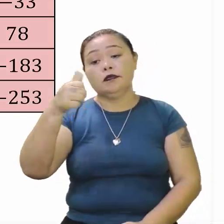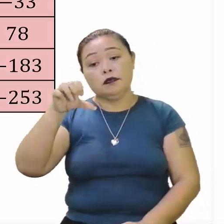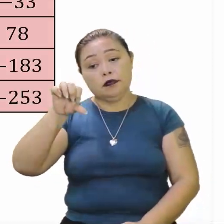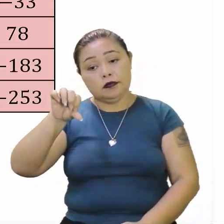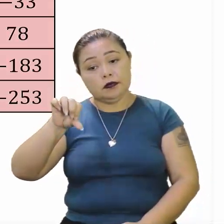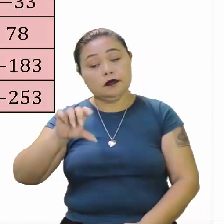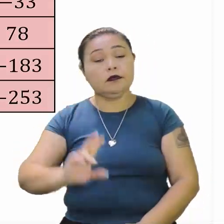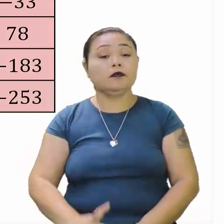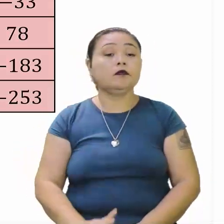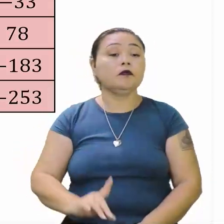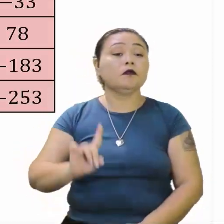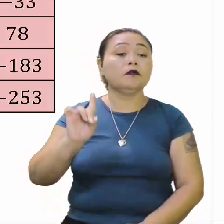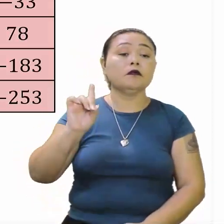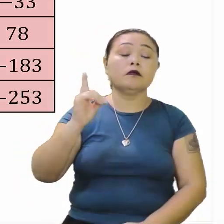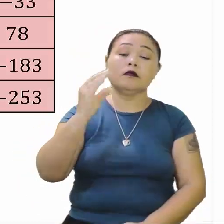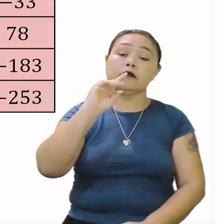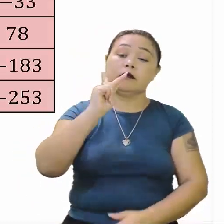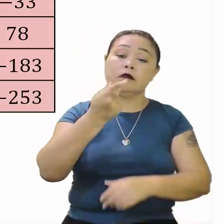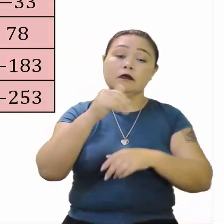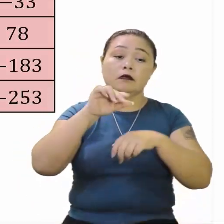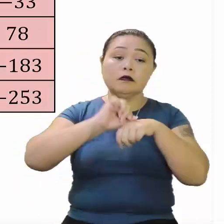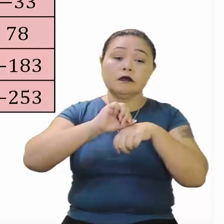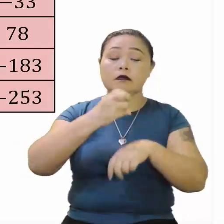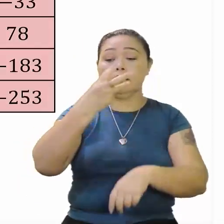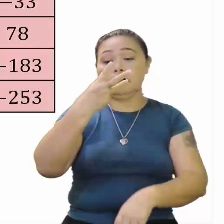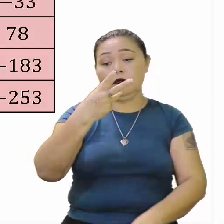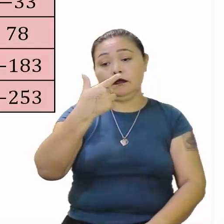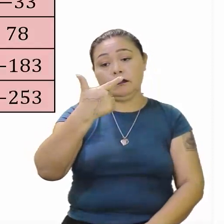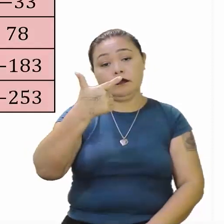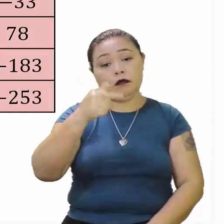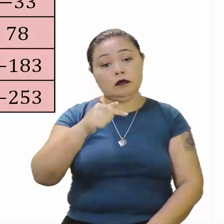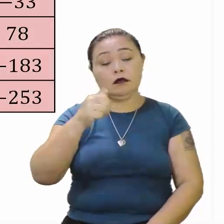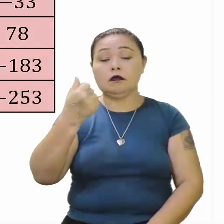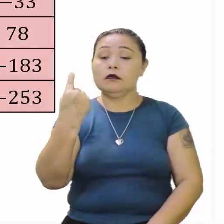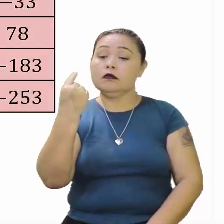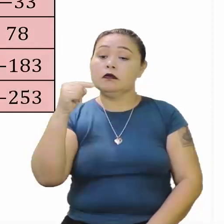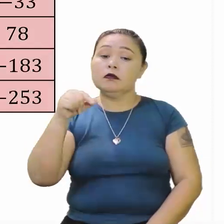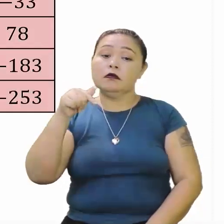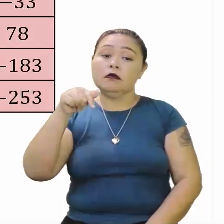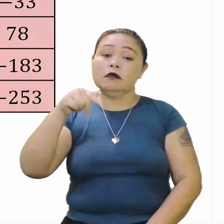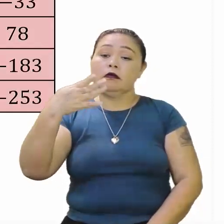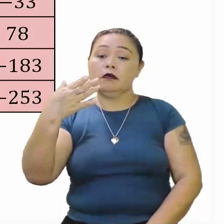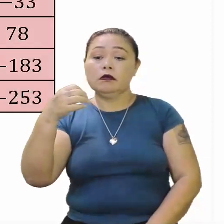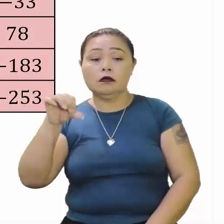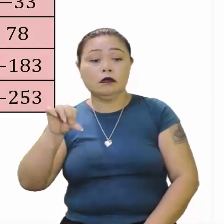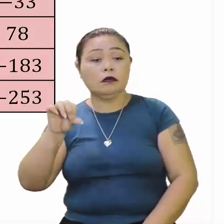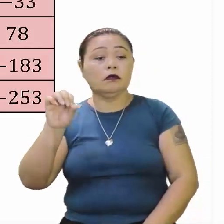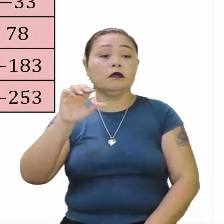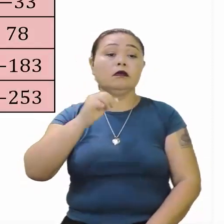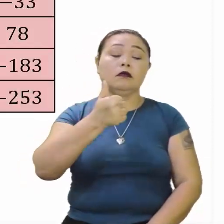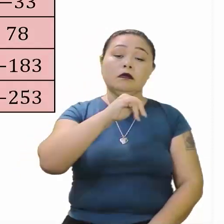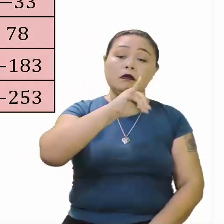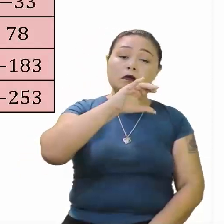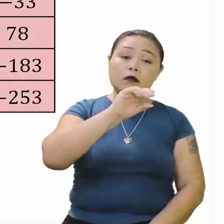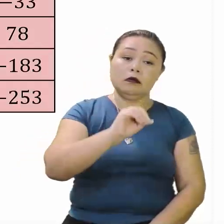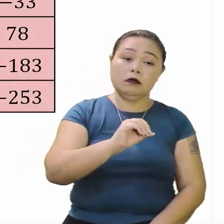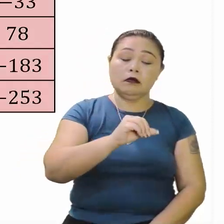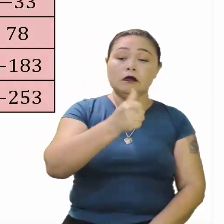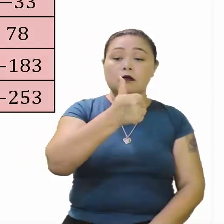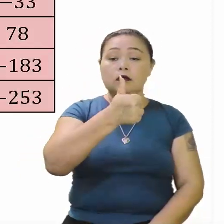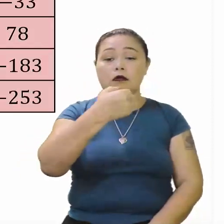2.519. Chumbo 327, 1.749. Iodo 114,